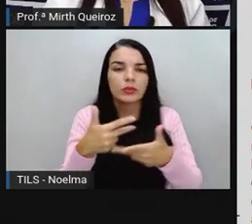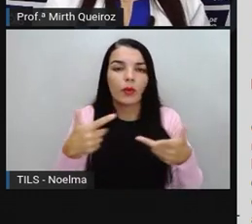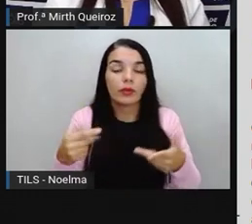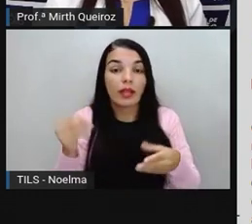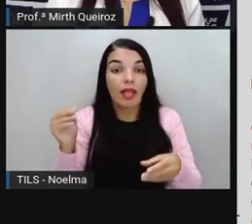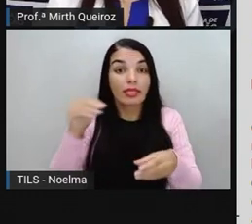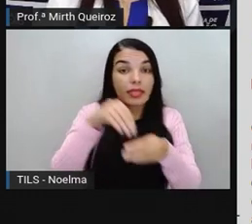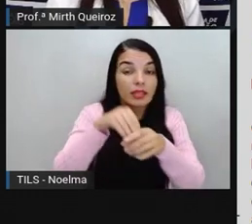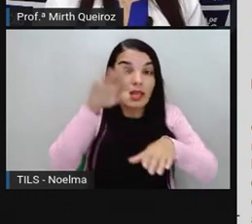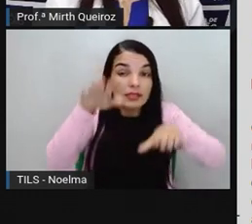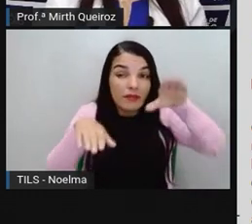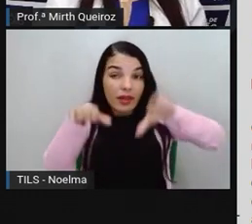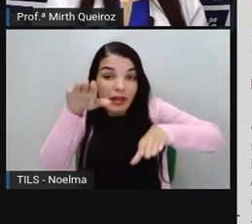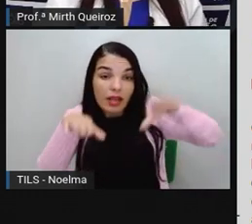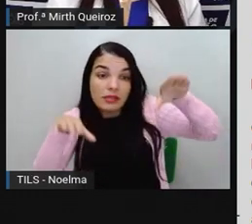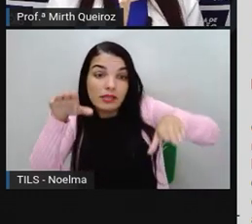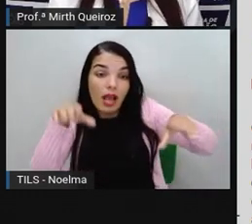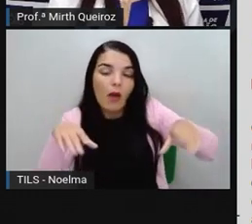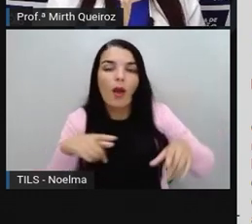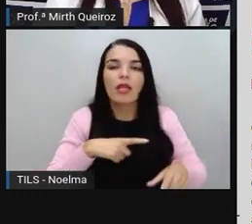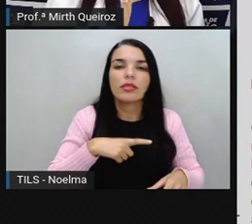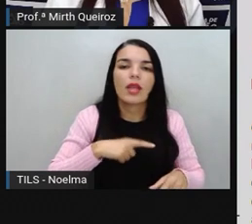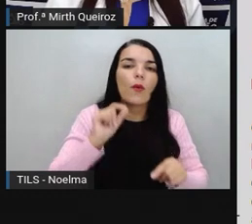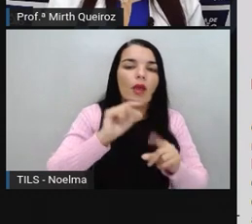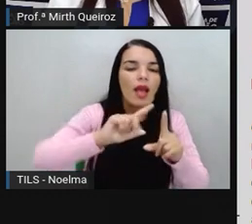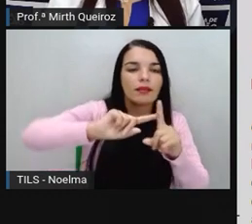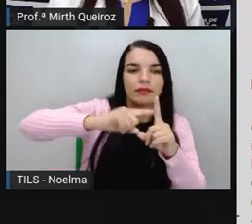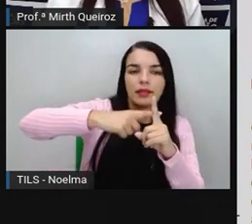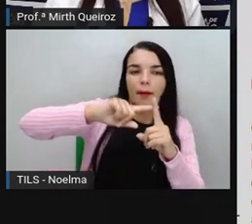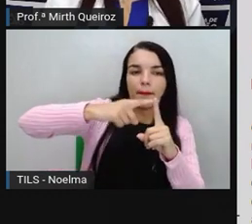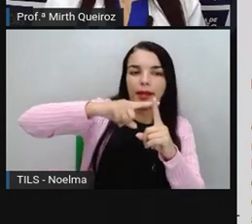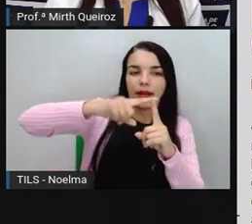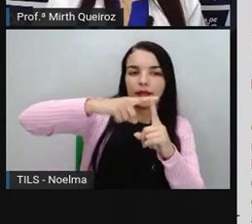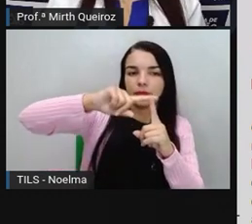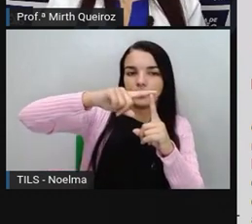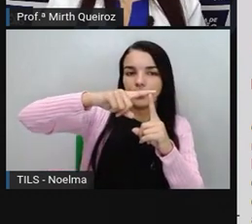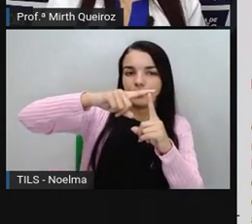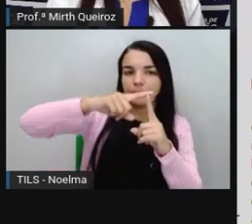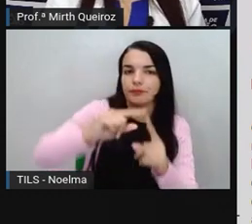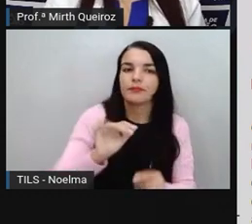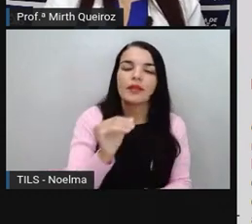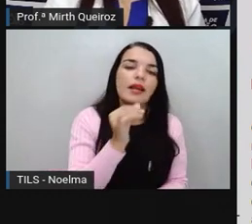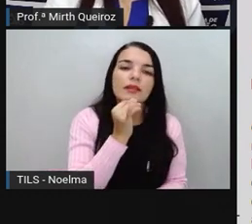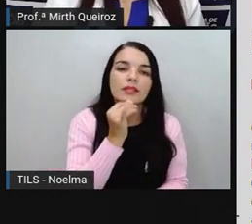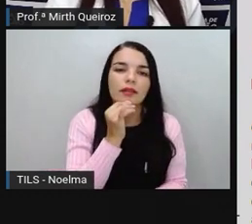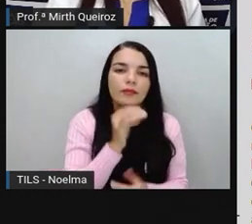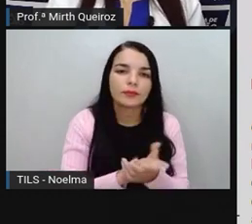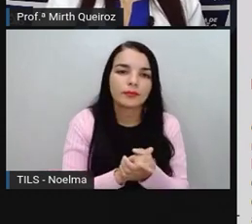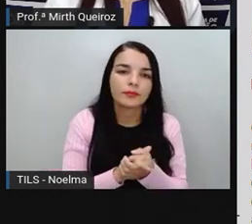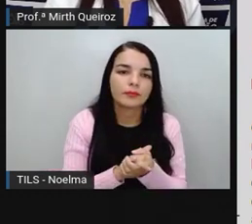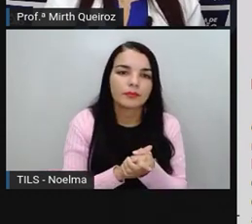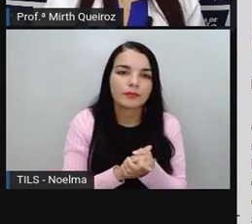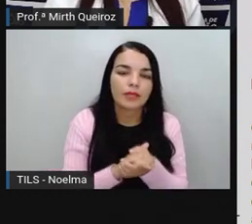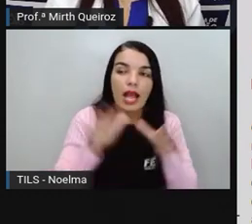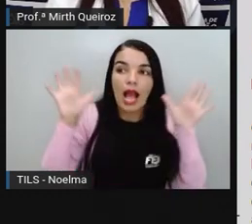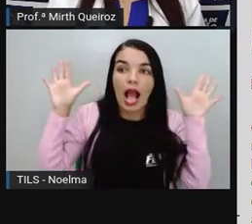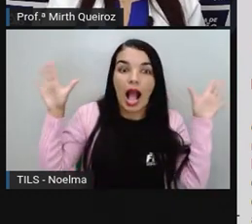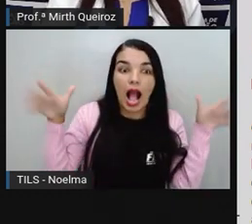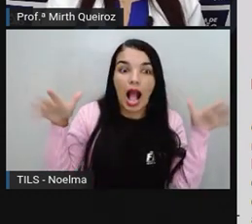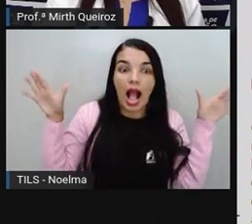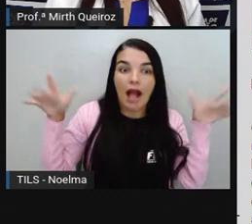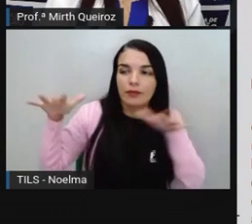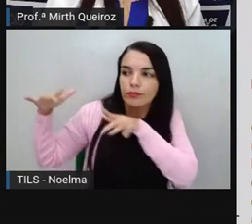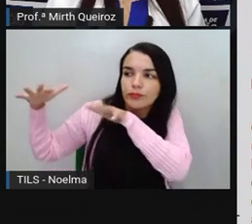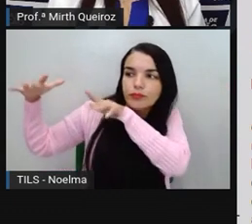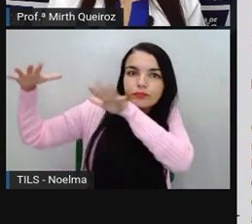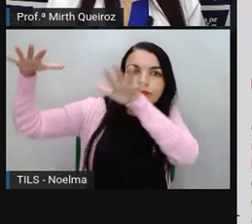E dentre essas circunstâncias, nós temos a temperatura. Por exemplo, há o processo